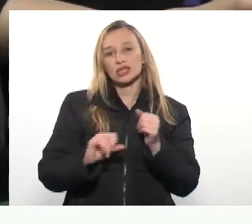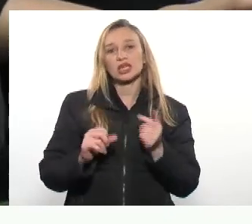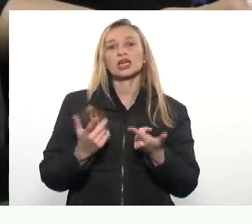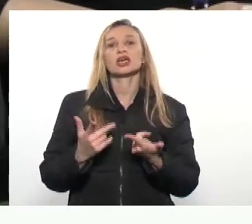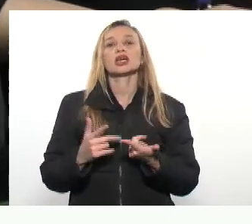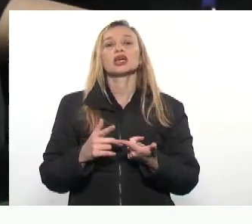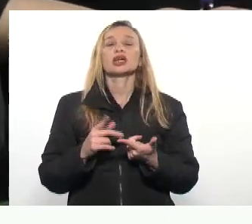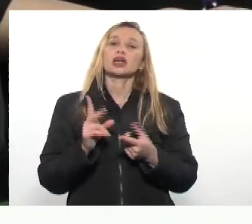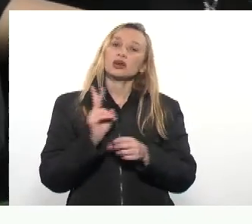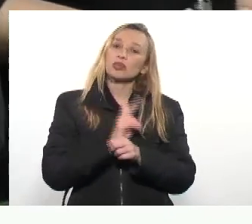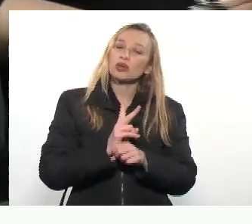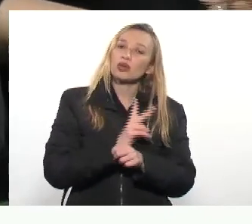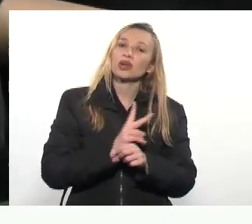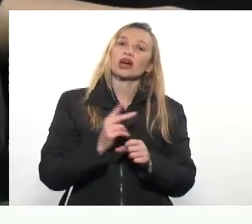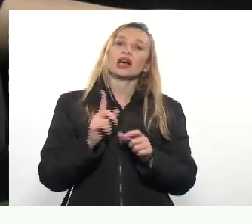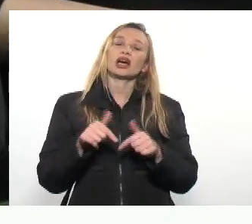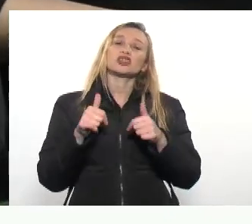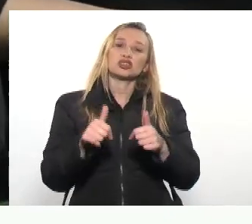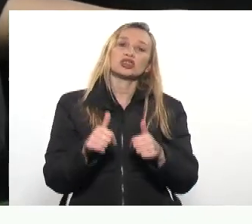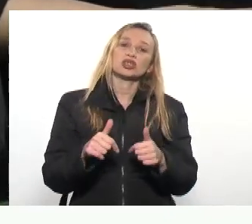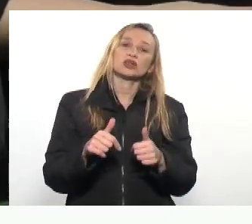é buscar tratar de forma